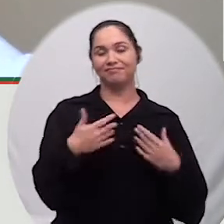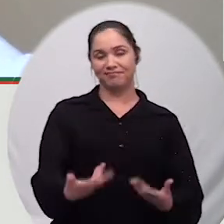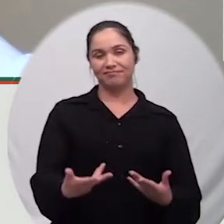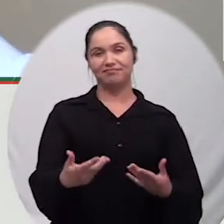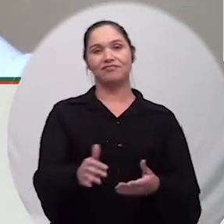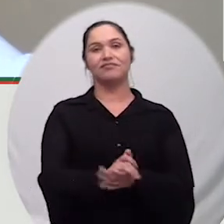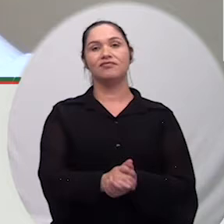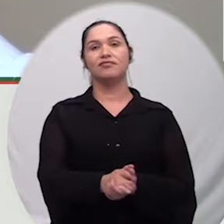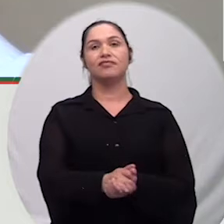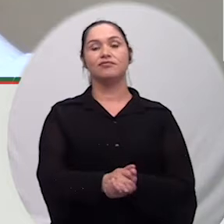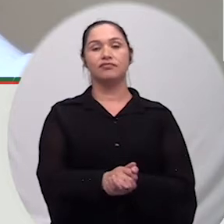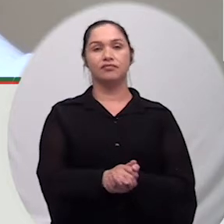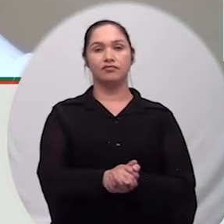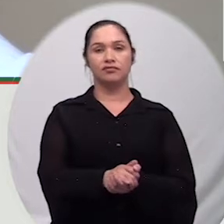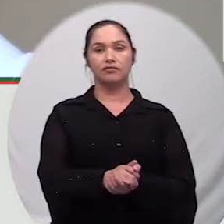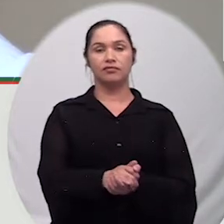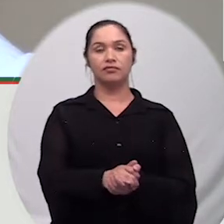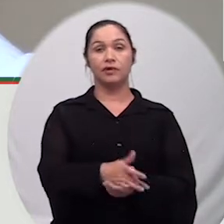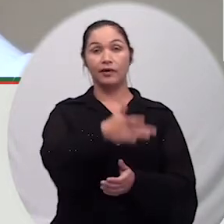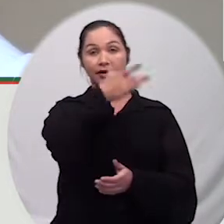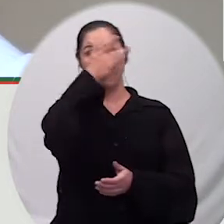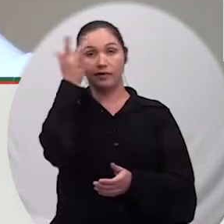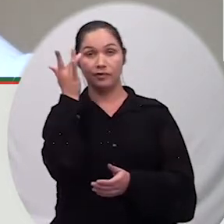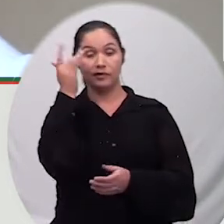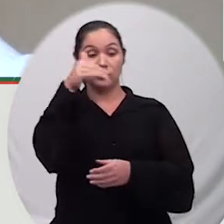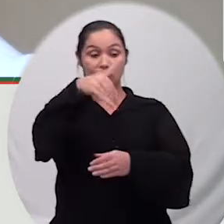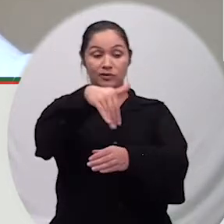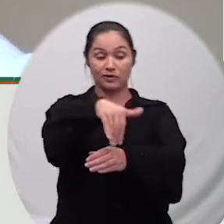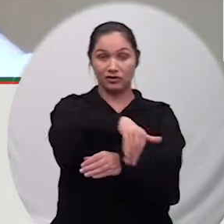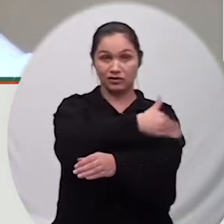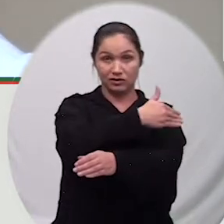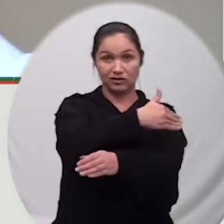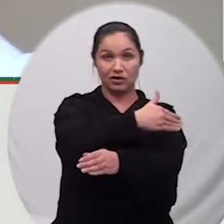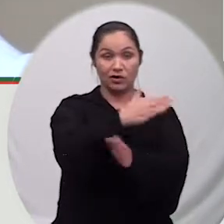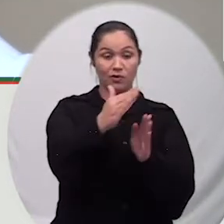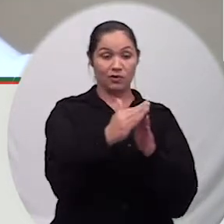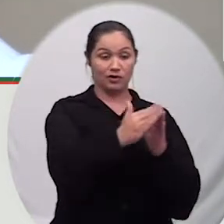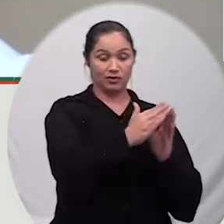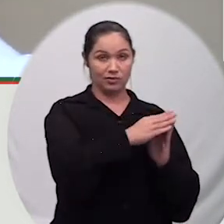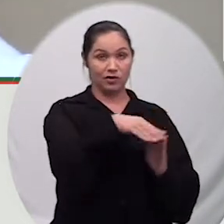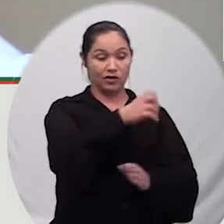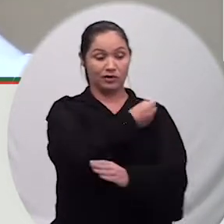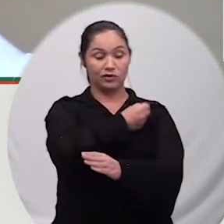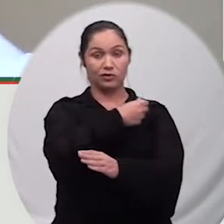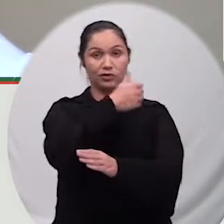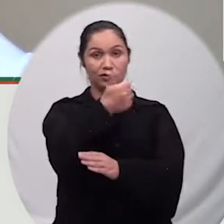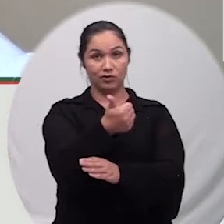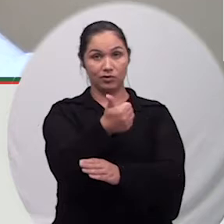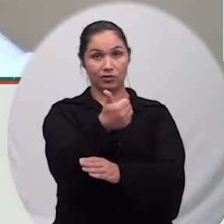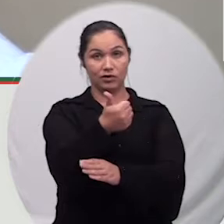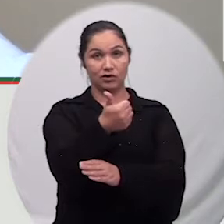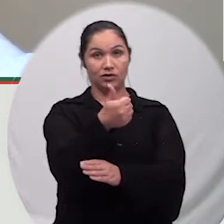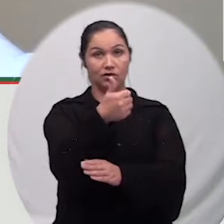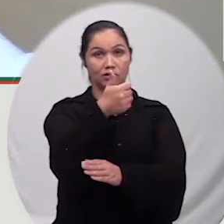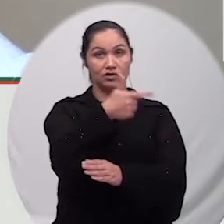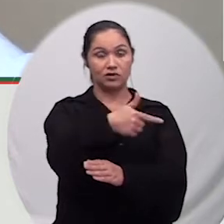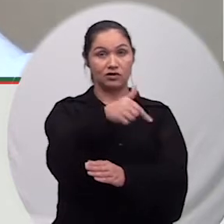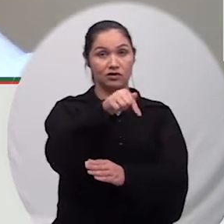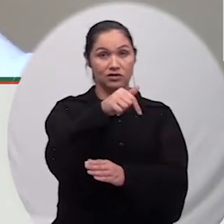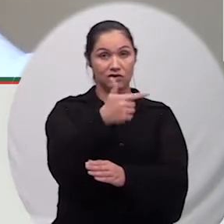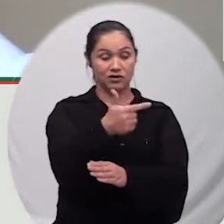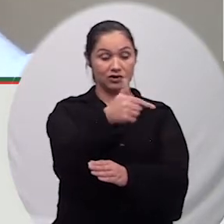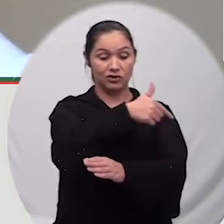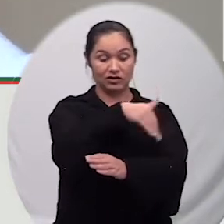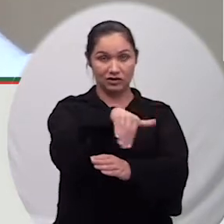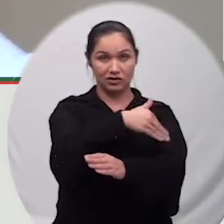Então, dona Eudócia, os moradores daquela rua 1272 do bairro Laranjinha decidiram